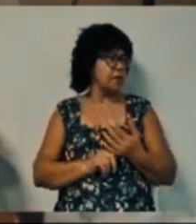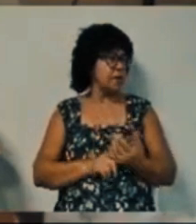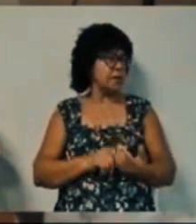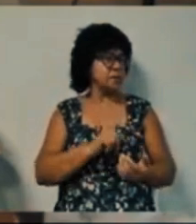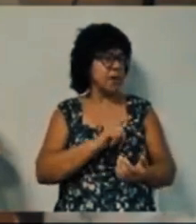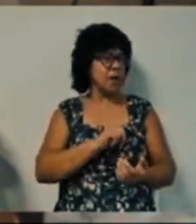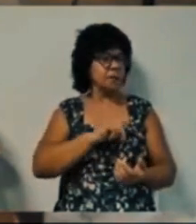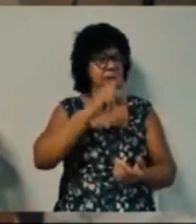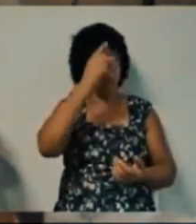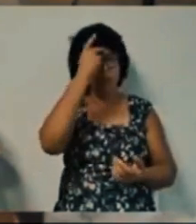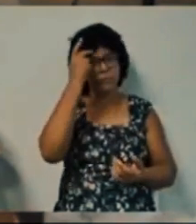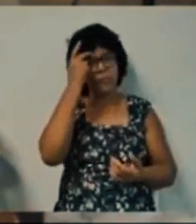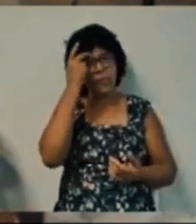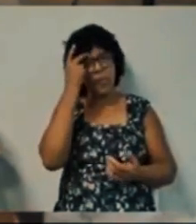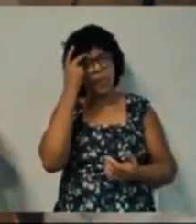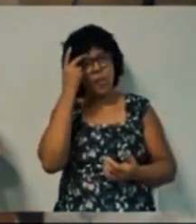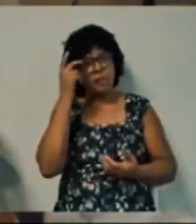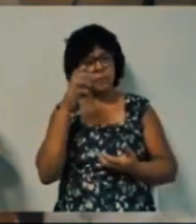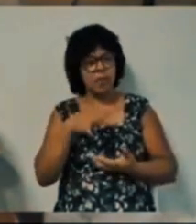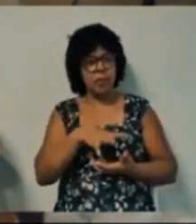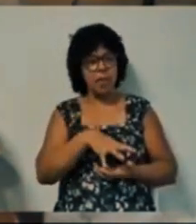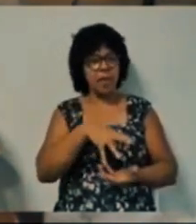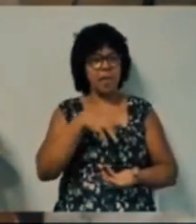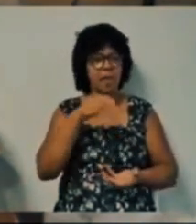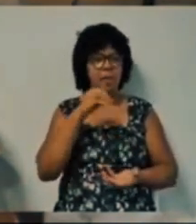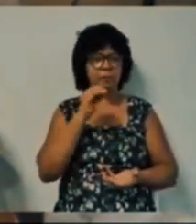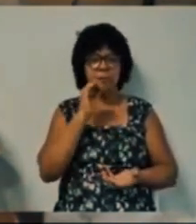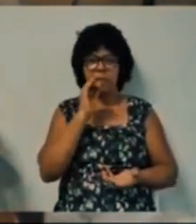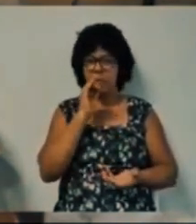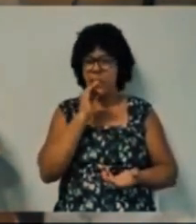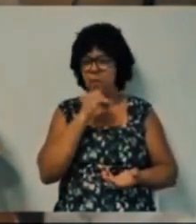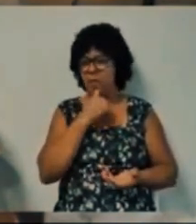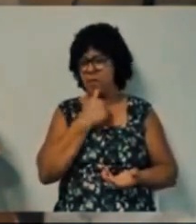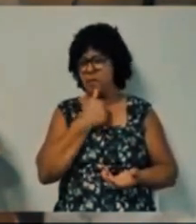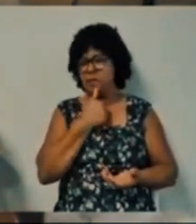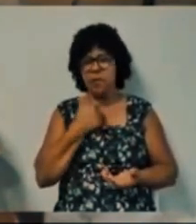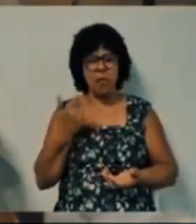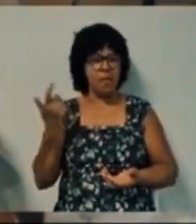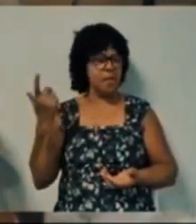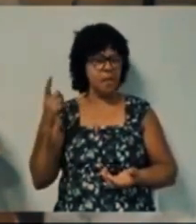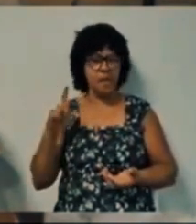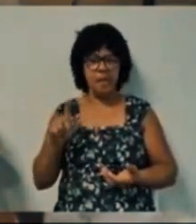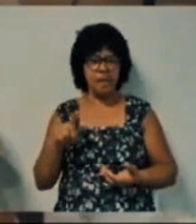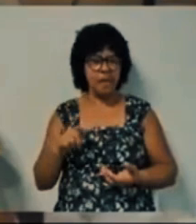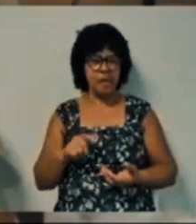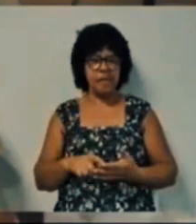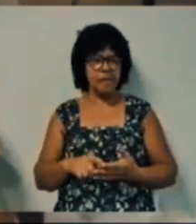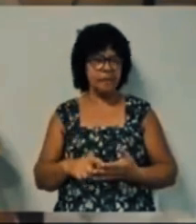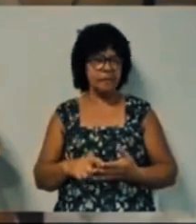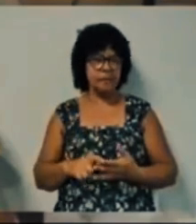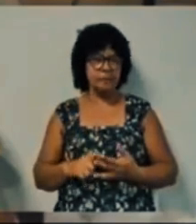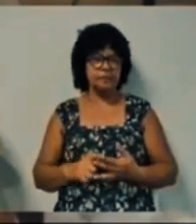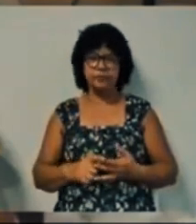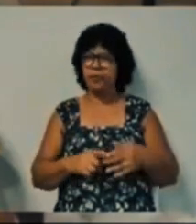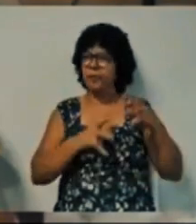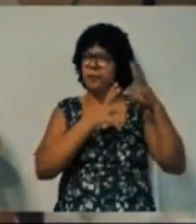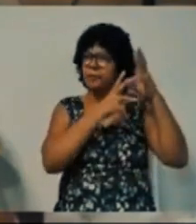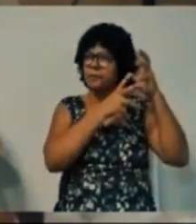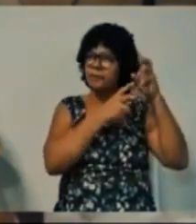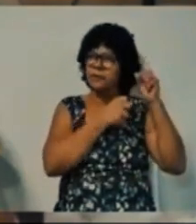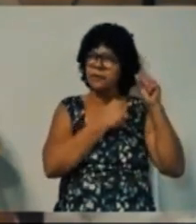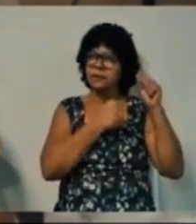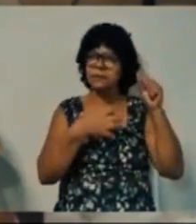pela enfermidade da alma, sem poder dormir. A depressão tem tomado conta da tua